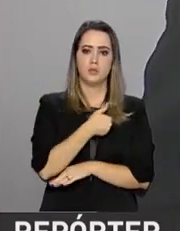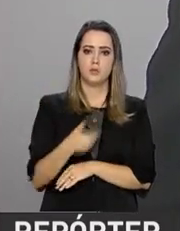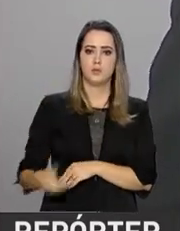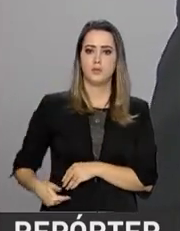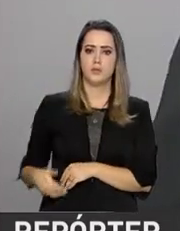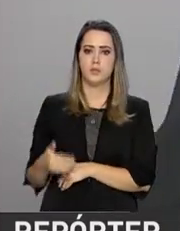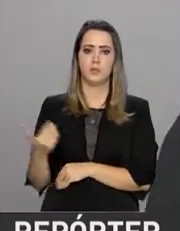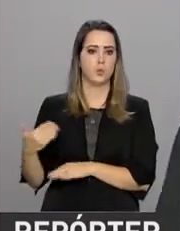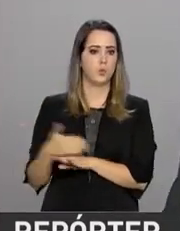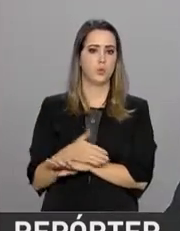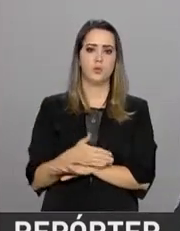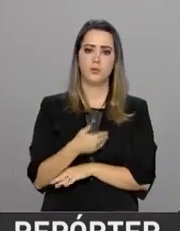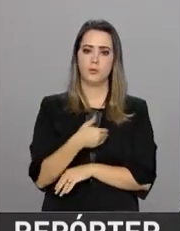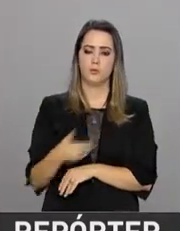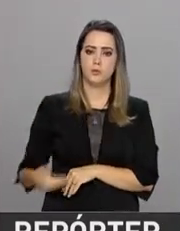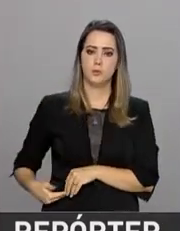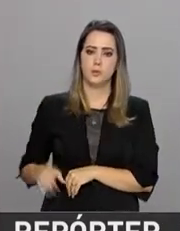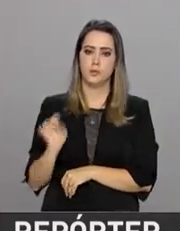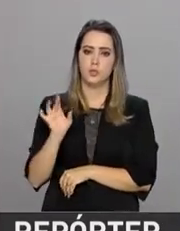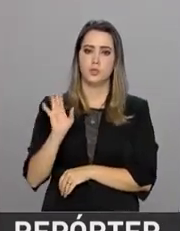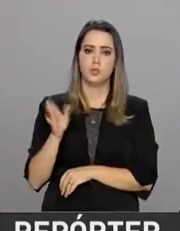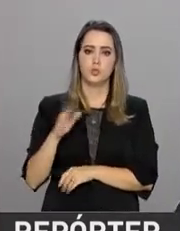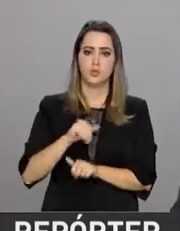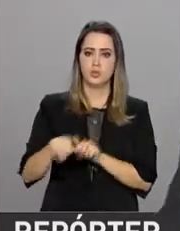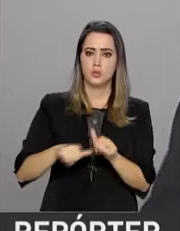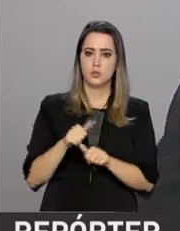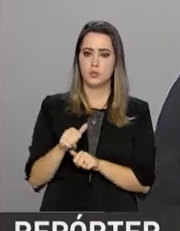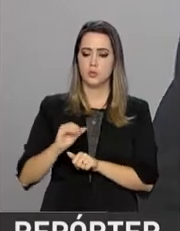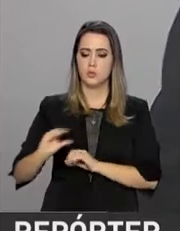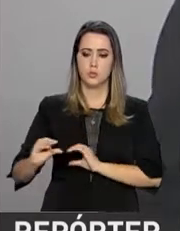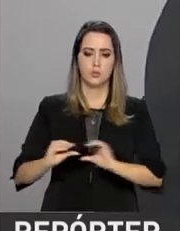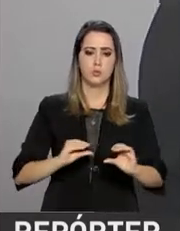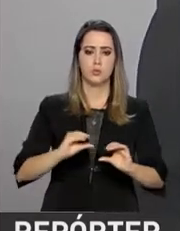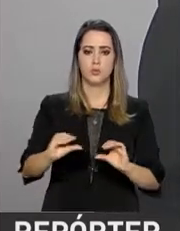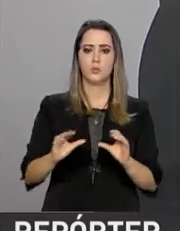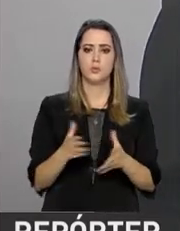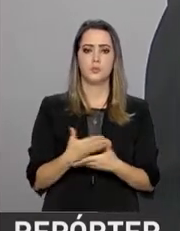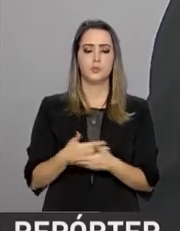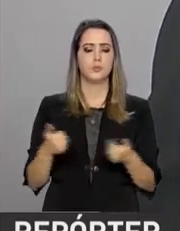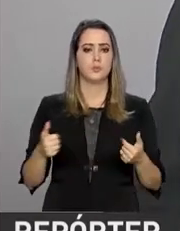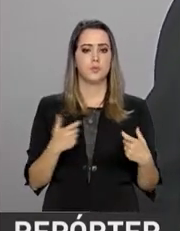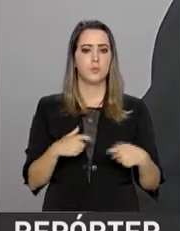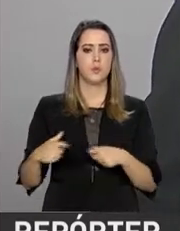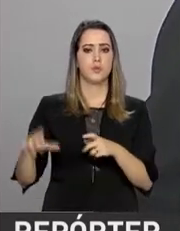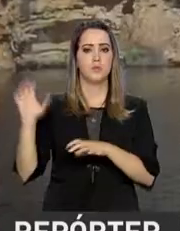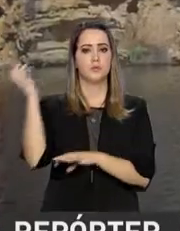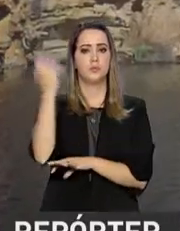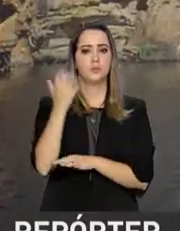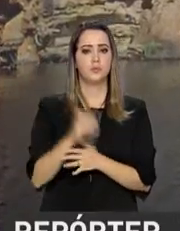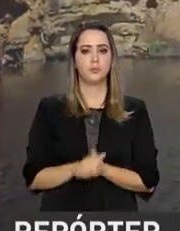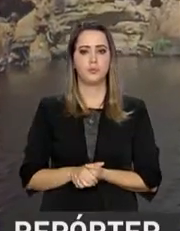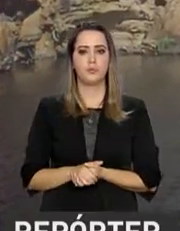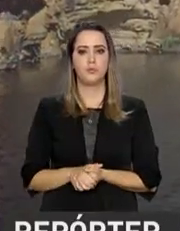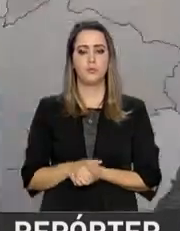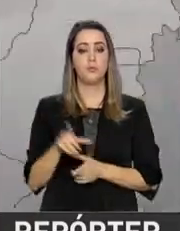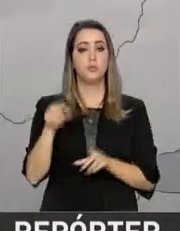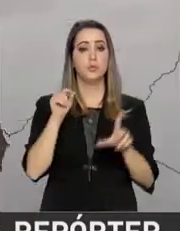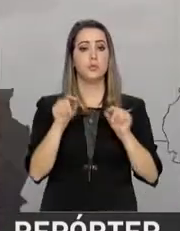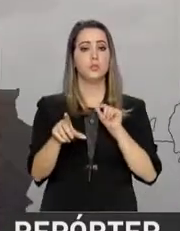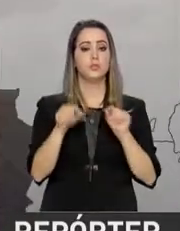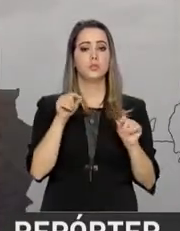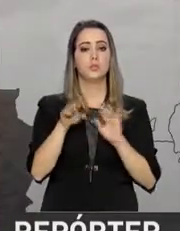presidente, ele vai ser investido em recuperação de áreas ambientais. Vão ser